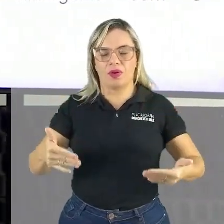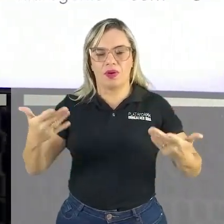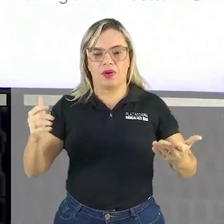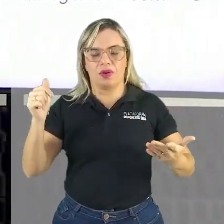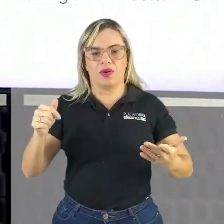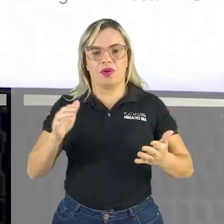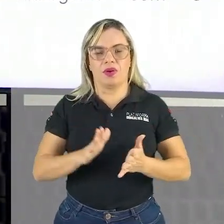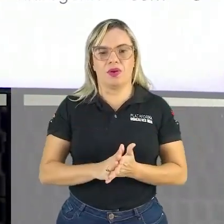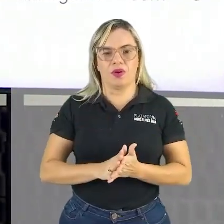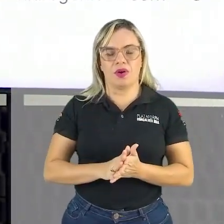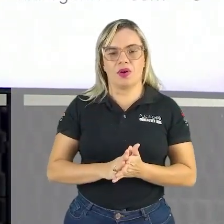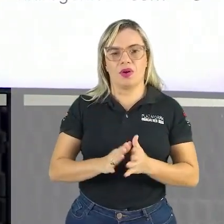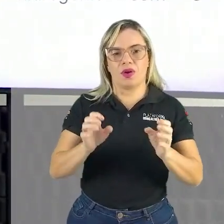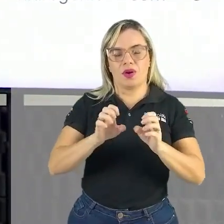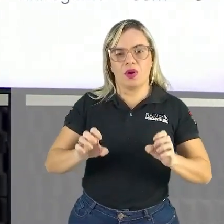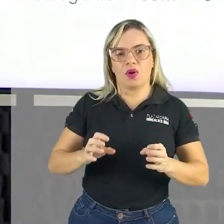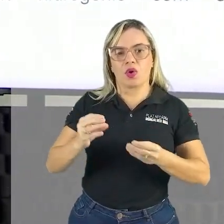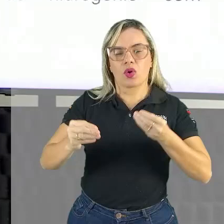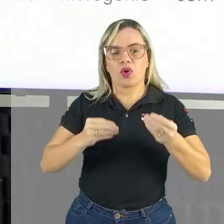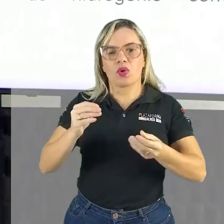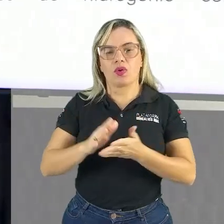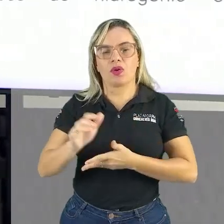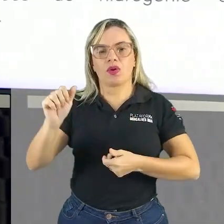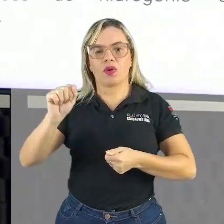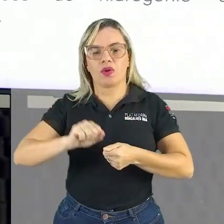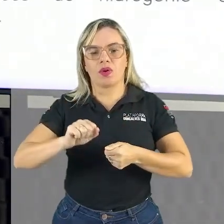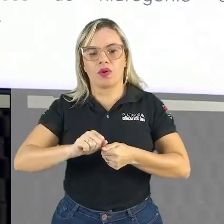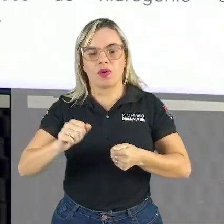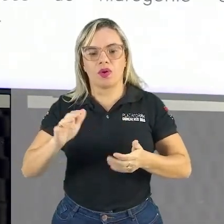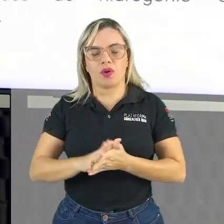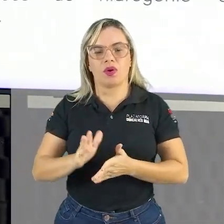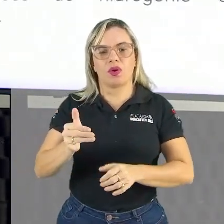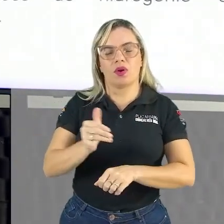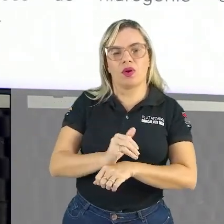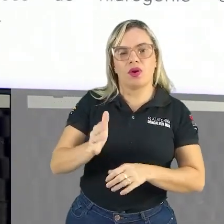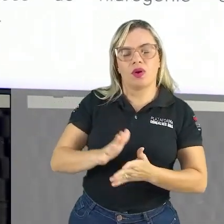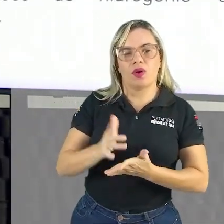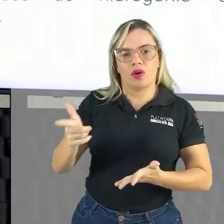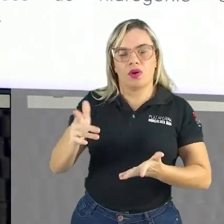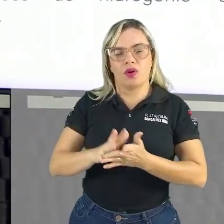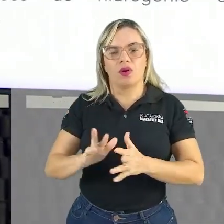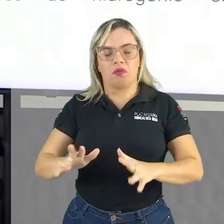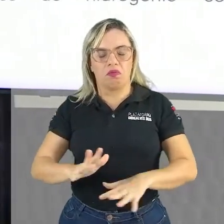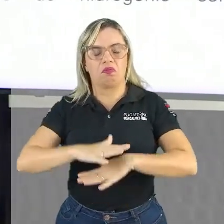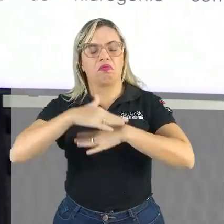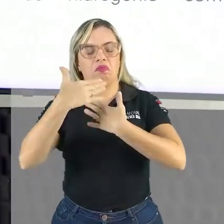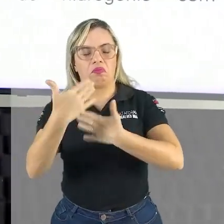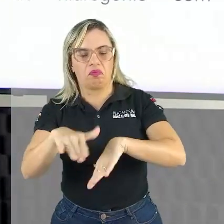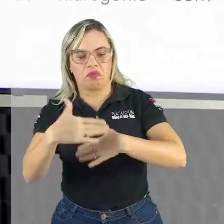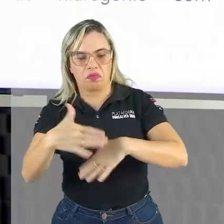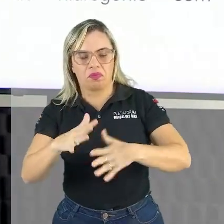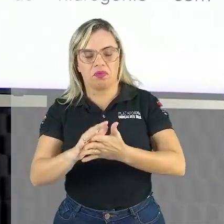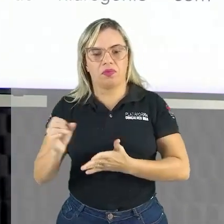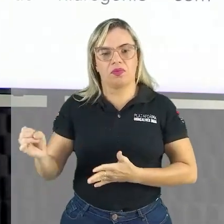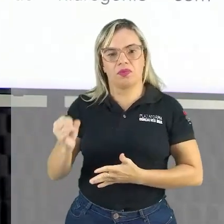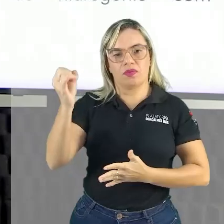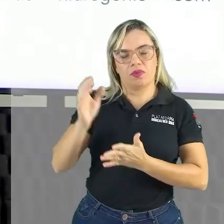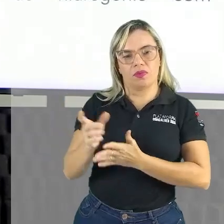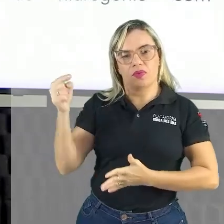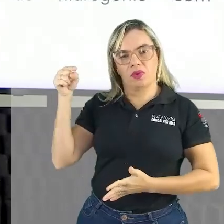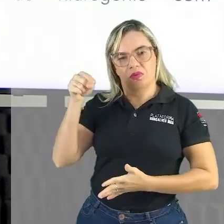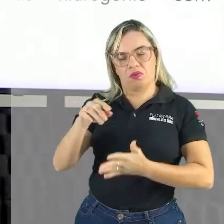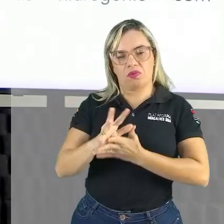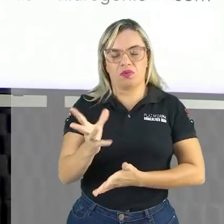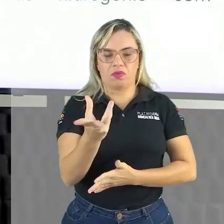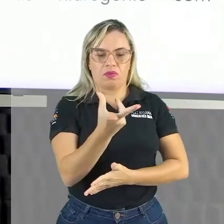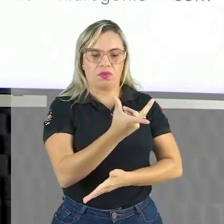o mecanismo e com isso ela se torna um diferencial dentro dessa prova, tá? Então é muito importante que você domine